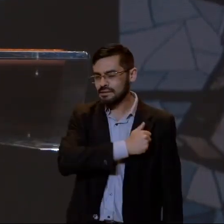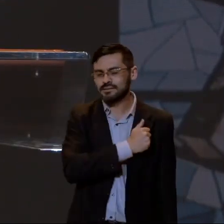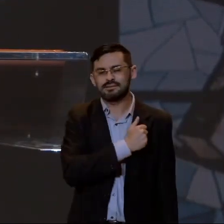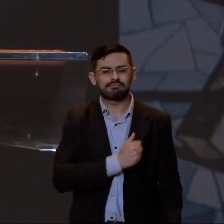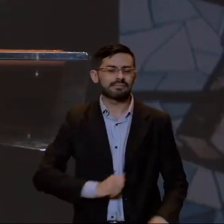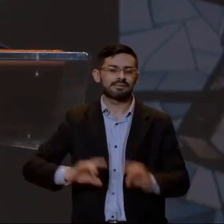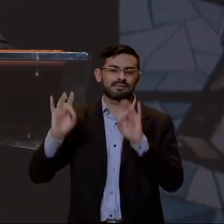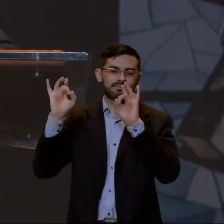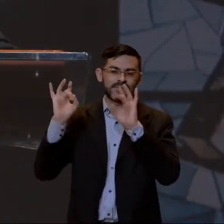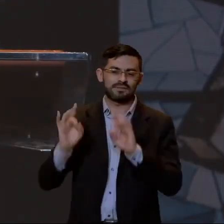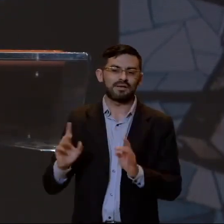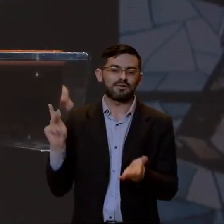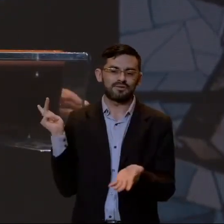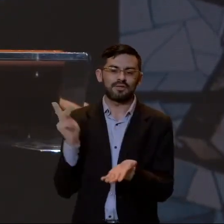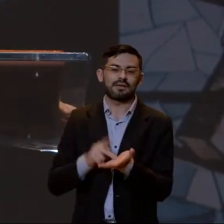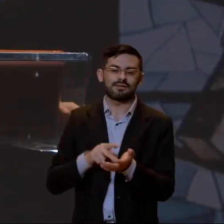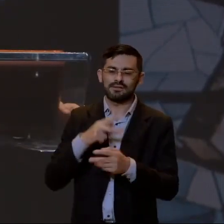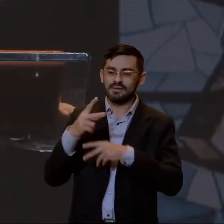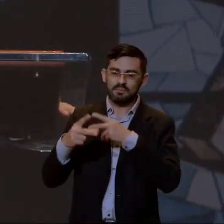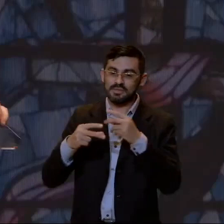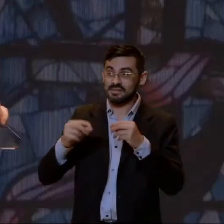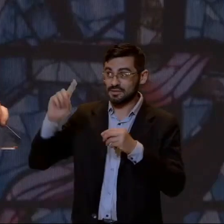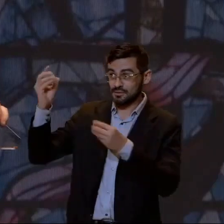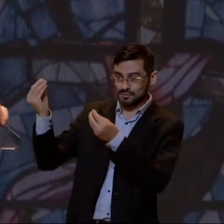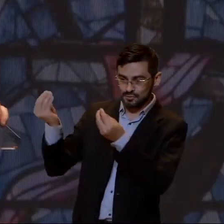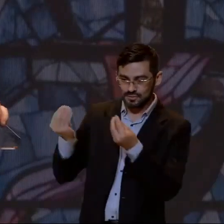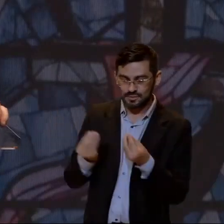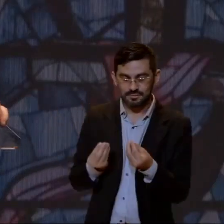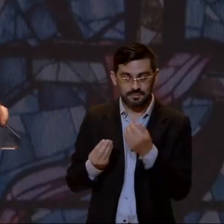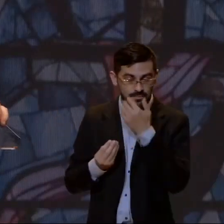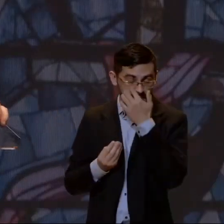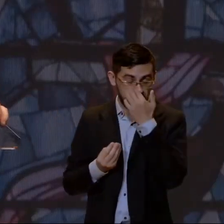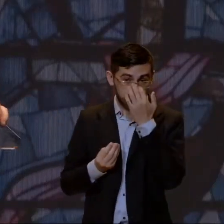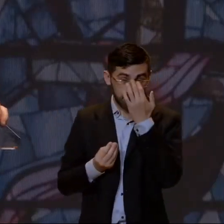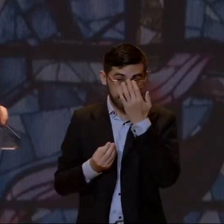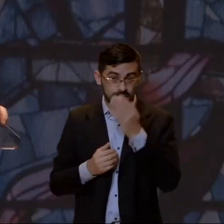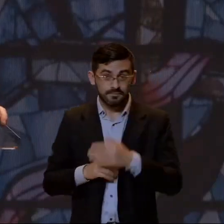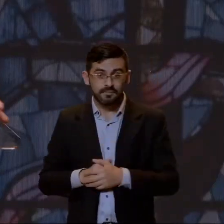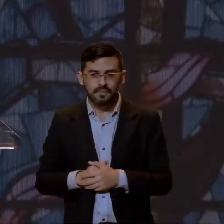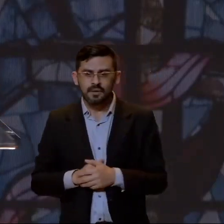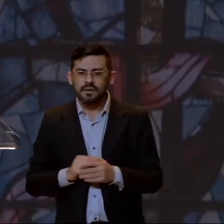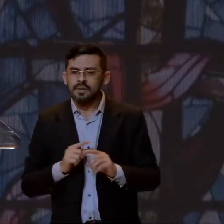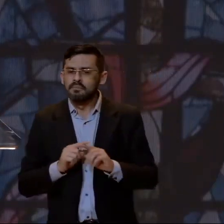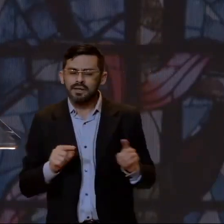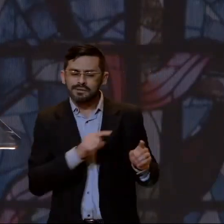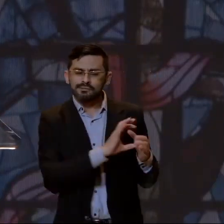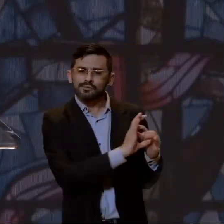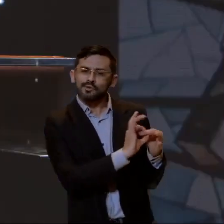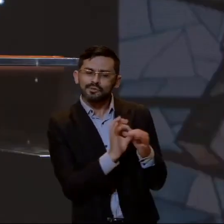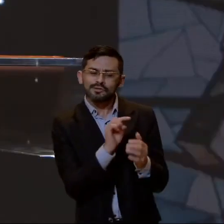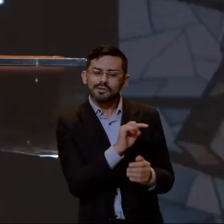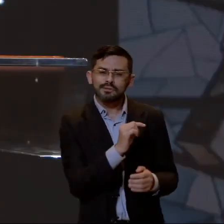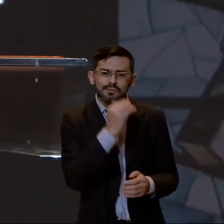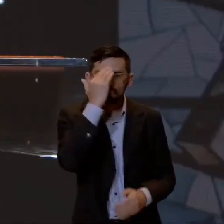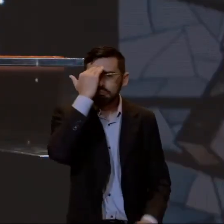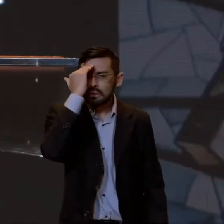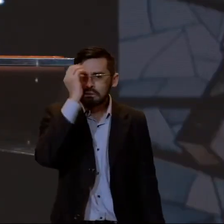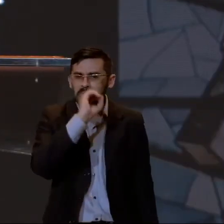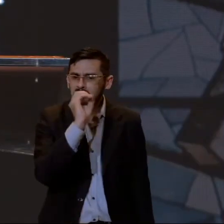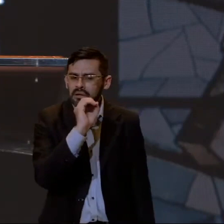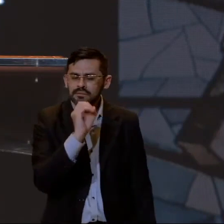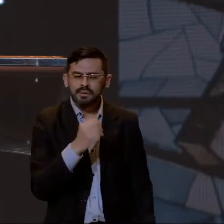é toda especial, é presente de Deus para nós. O pessoal lá não entendeu esse negócio, mas